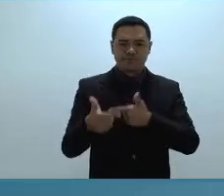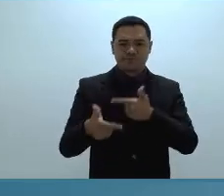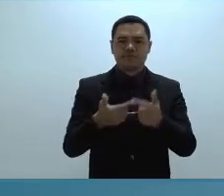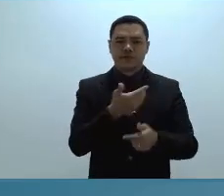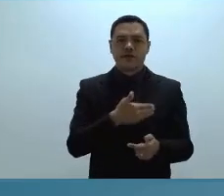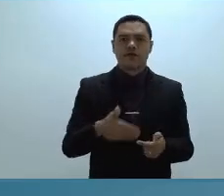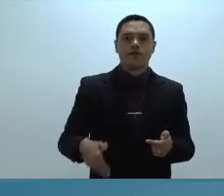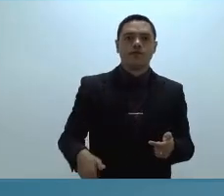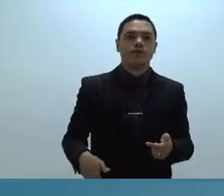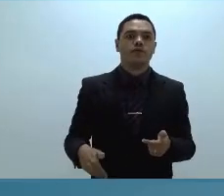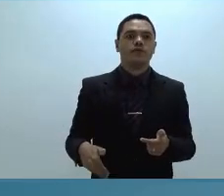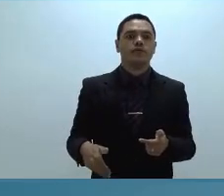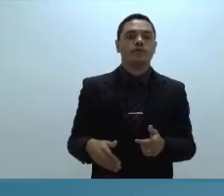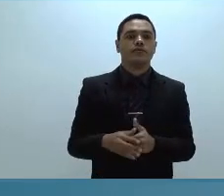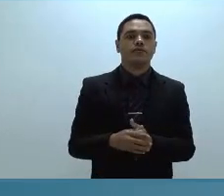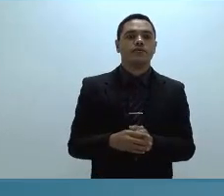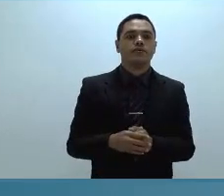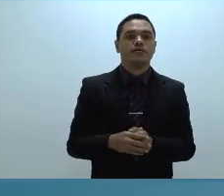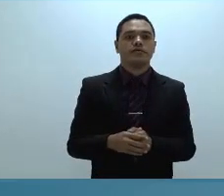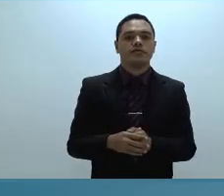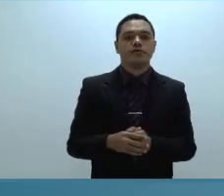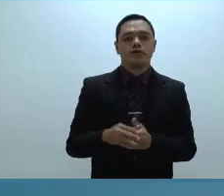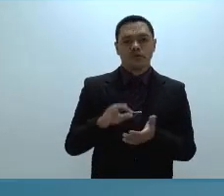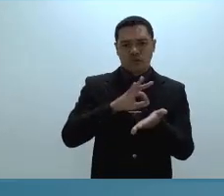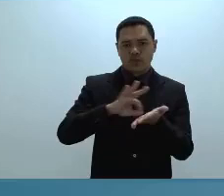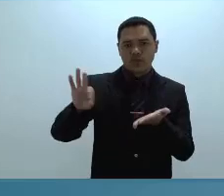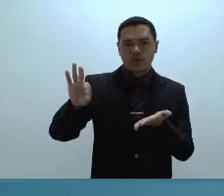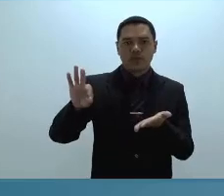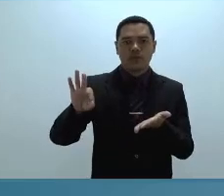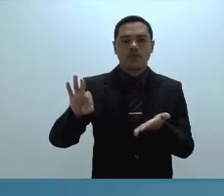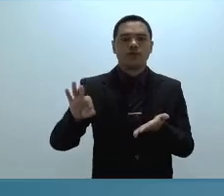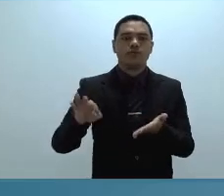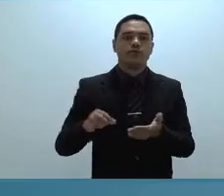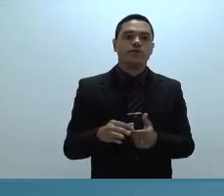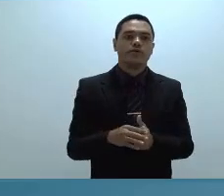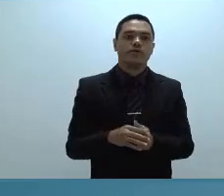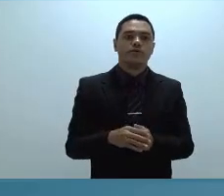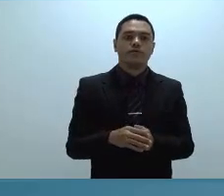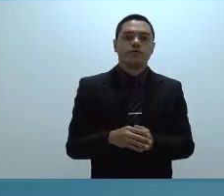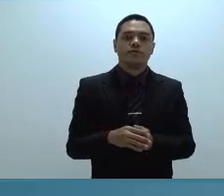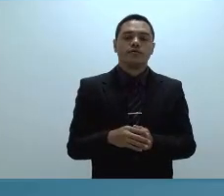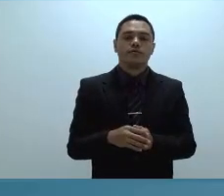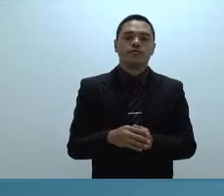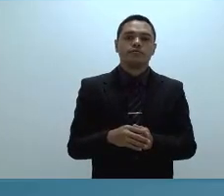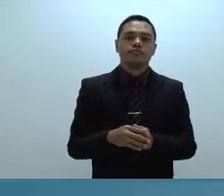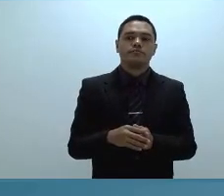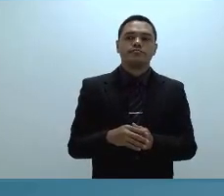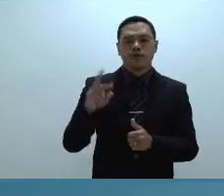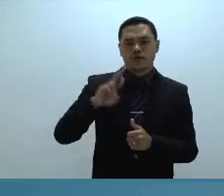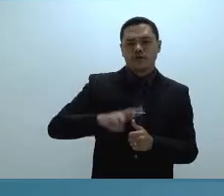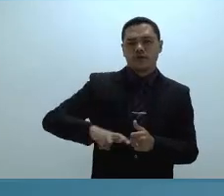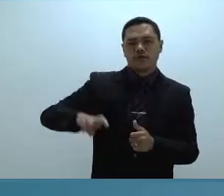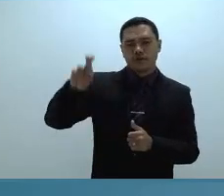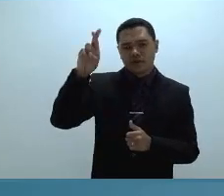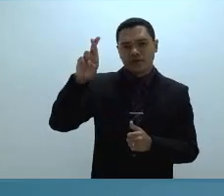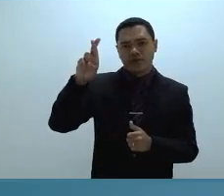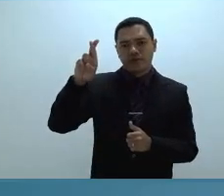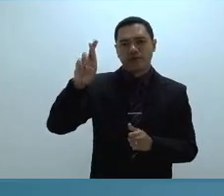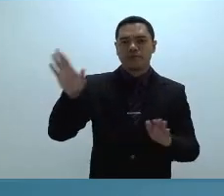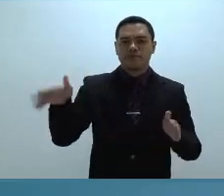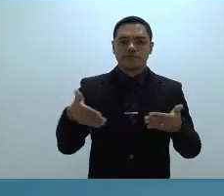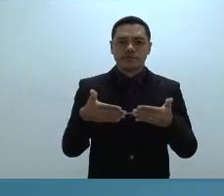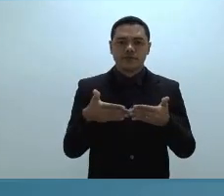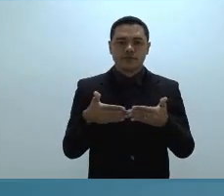foi otorgado à concessionária pelo poder público, buscando inclusive sua responsabilização civil e, por conseguinte, o dever